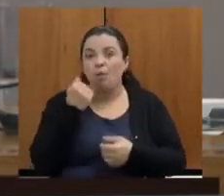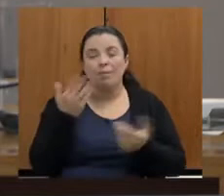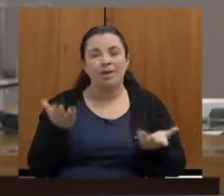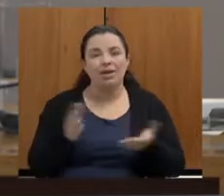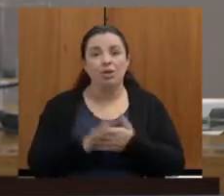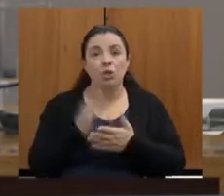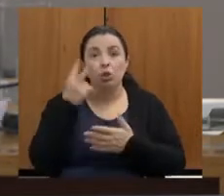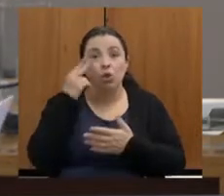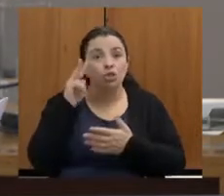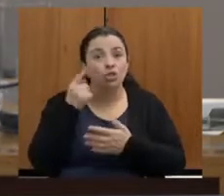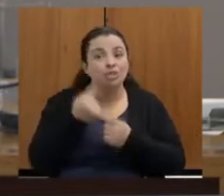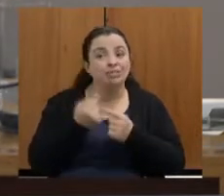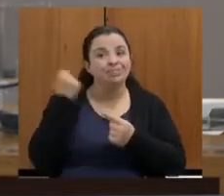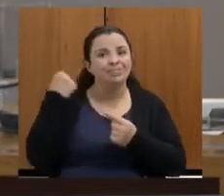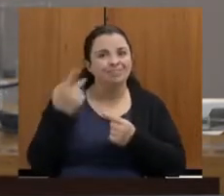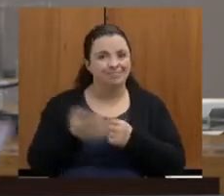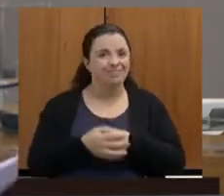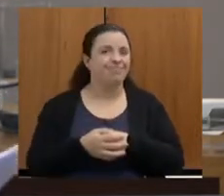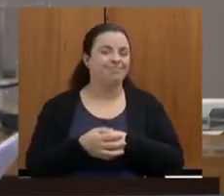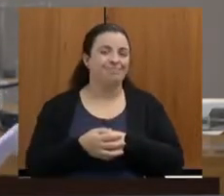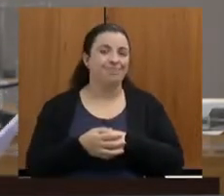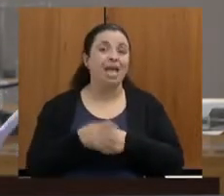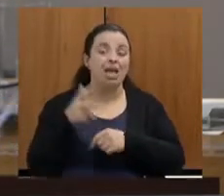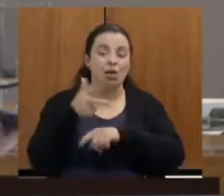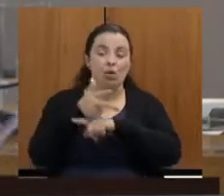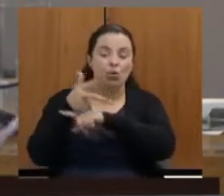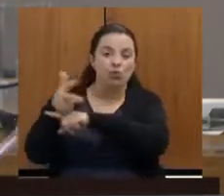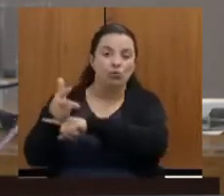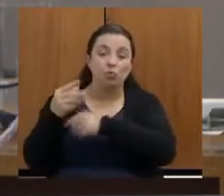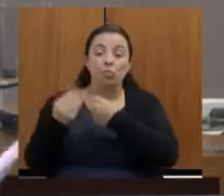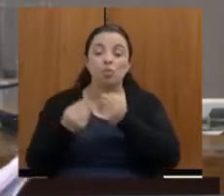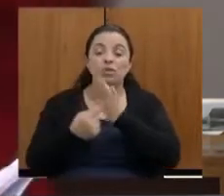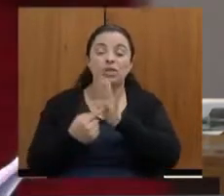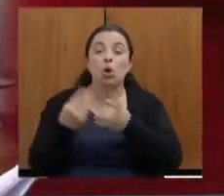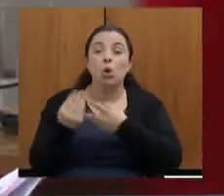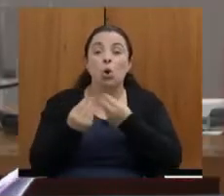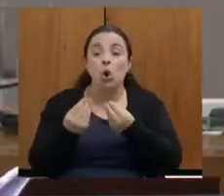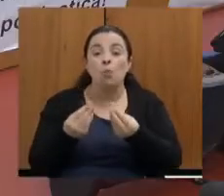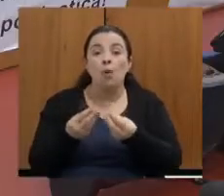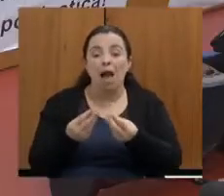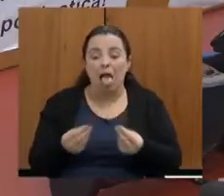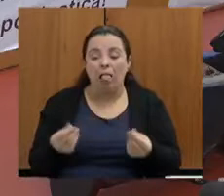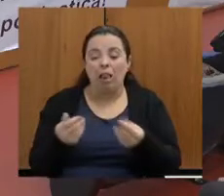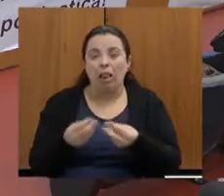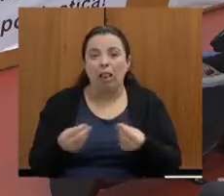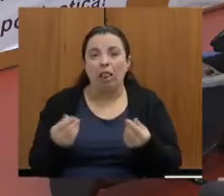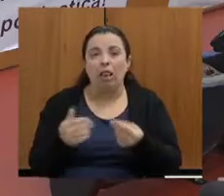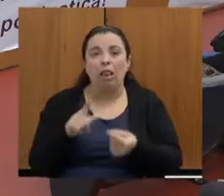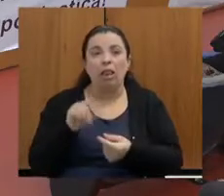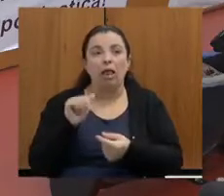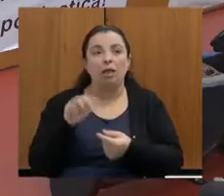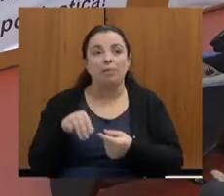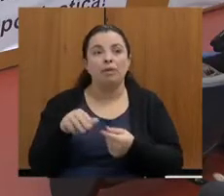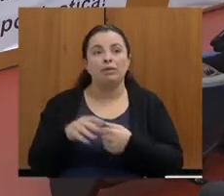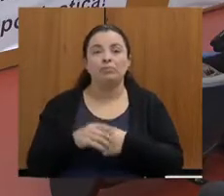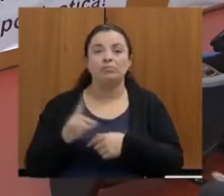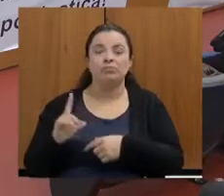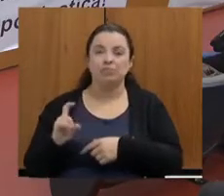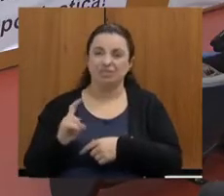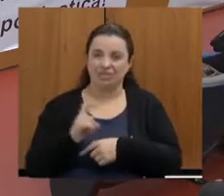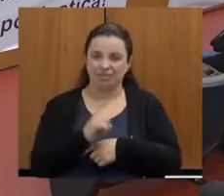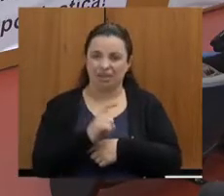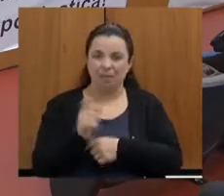ele fez esse vídeo demonstrando como que está a lama o melhor Como que está o